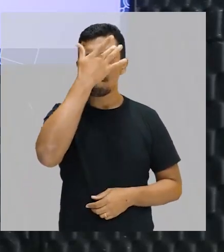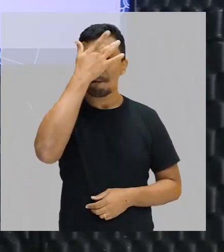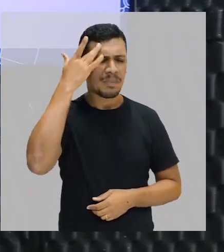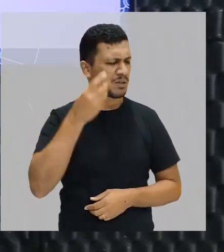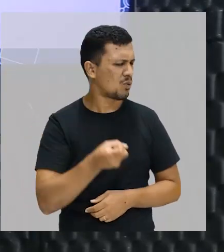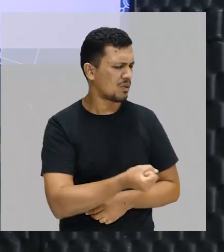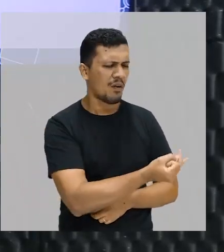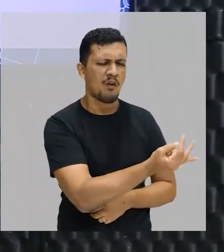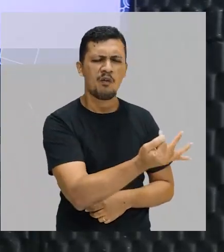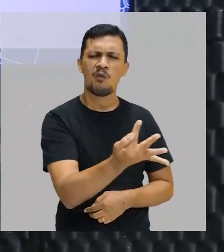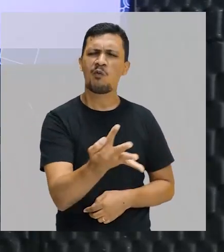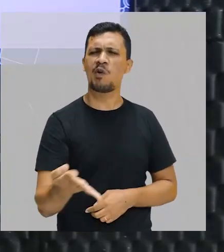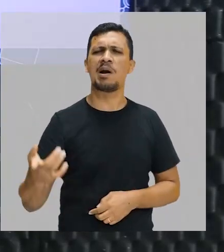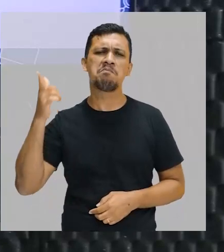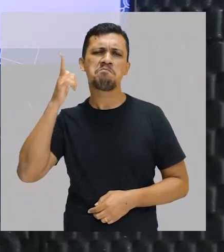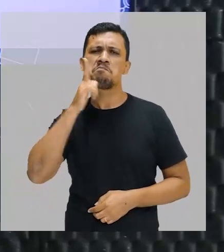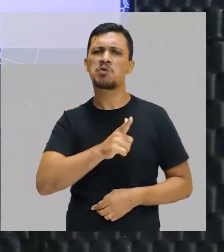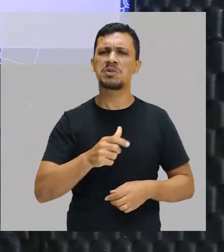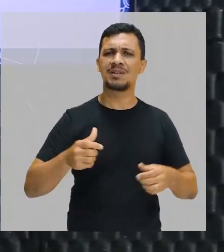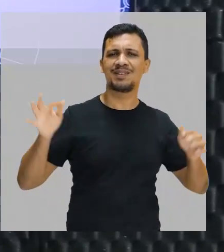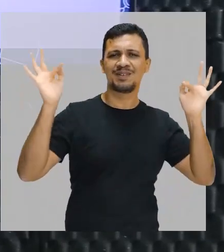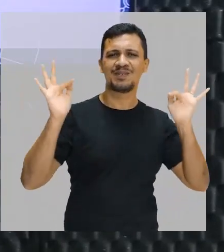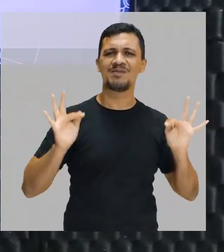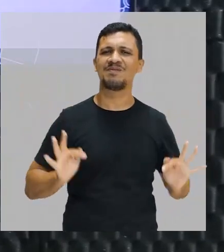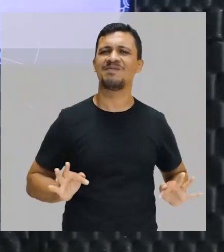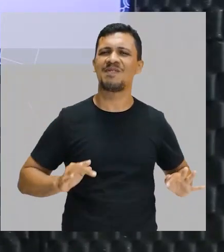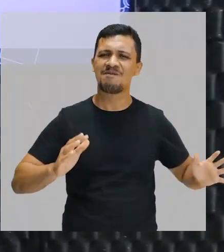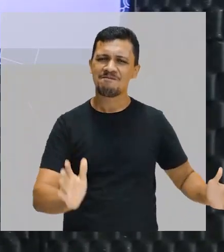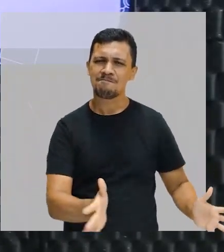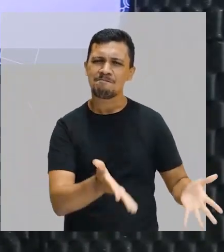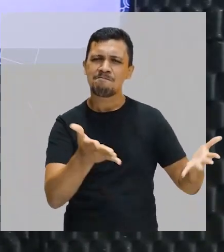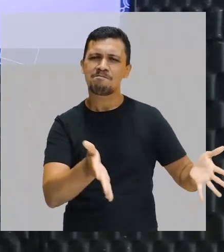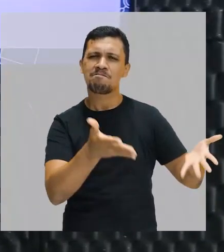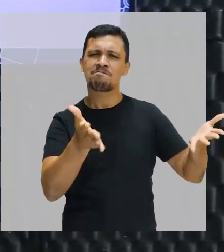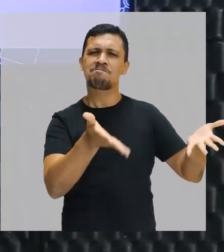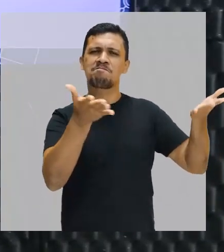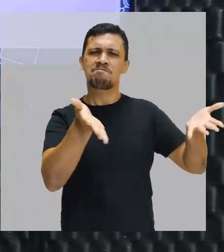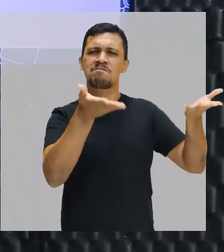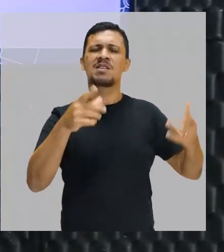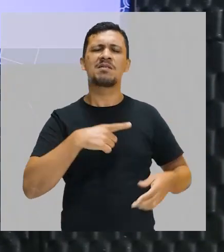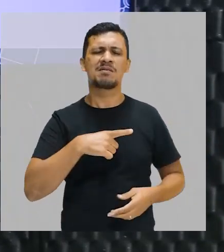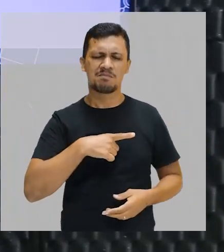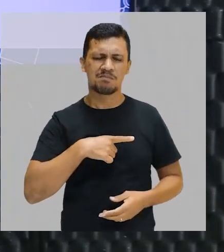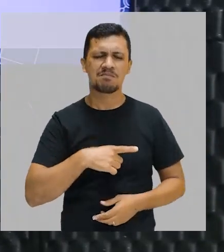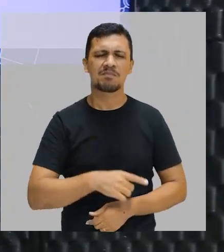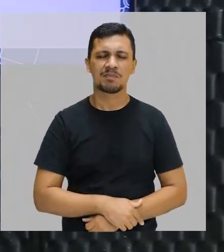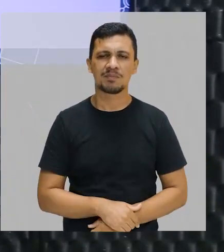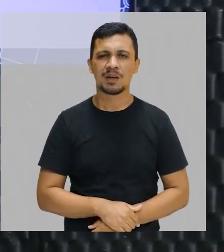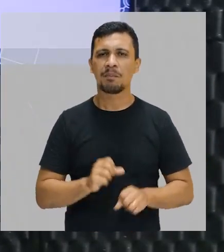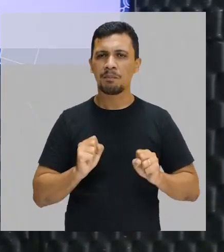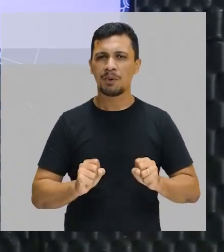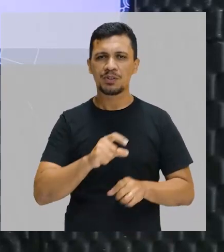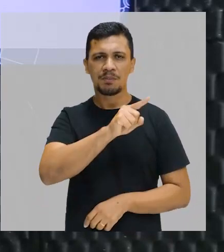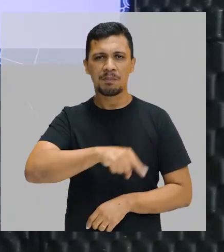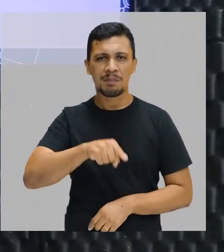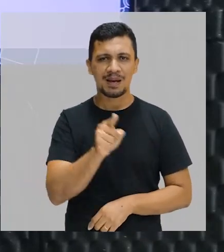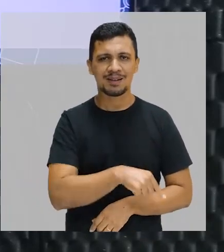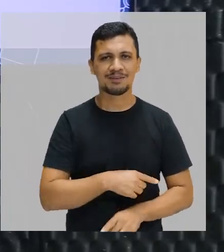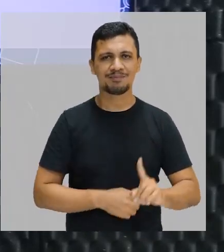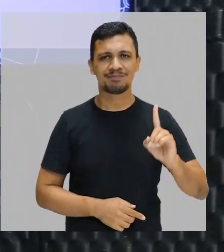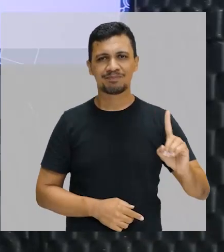que vai beneficiar o maior número de pessoas e que vai acessar o maior número de pessoas. Pode marcar. Vamos